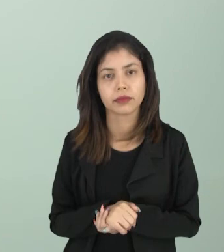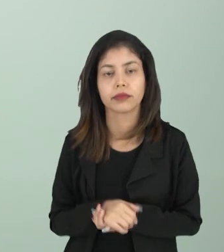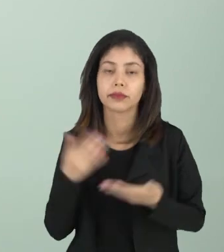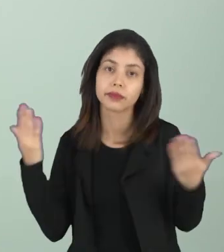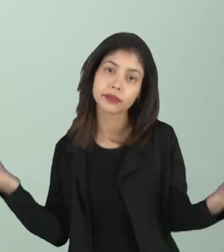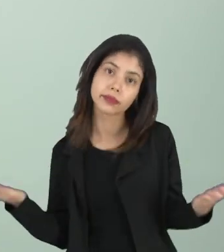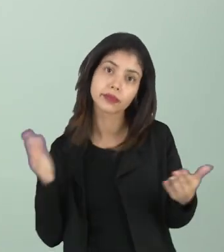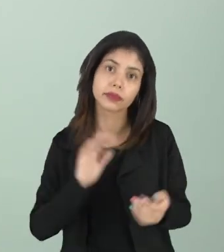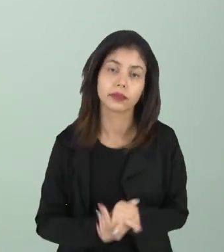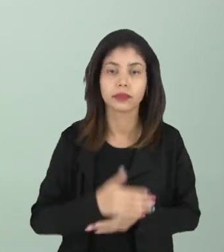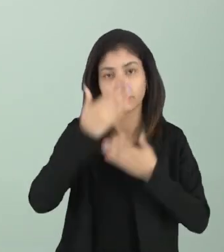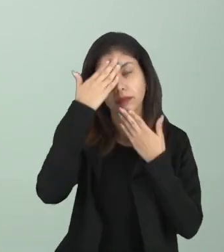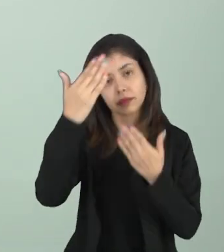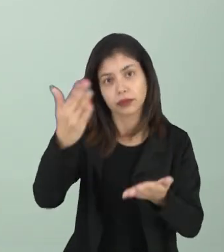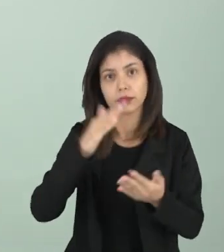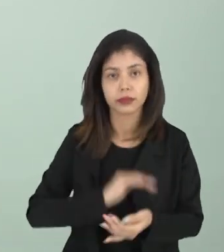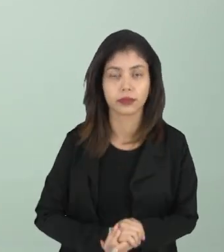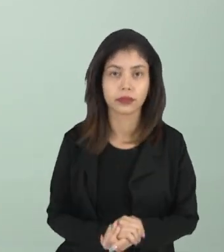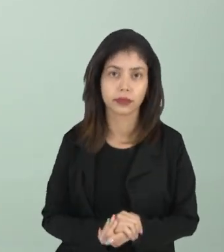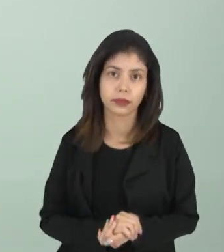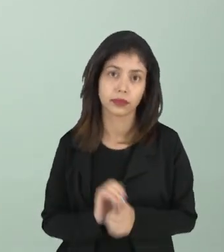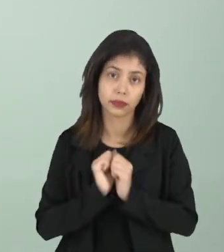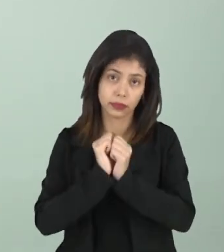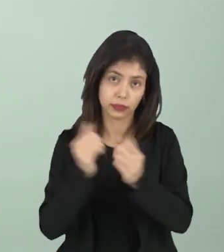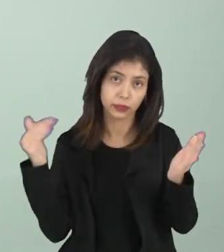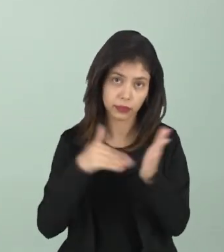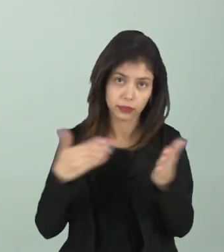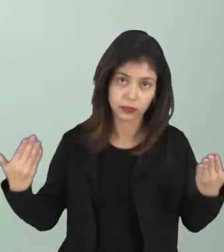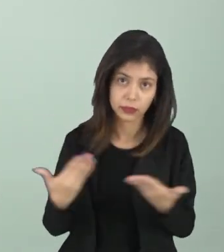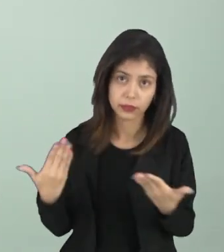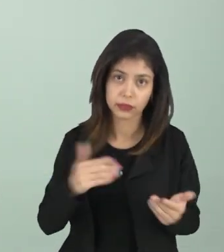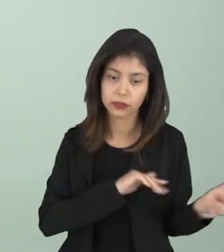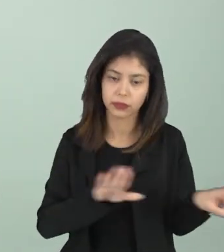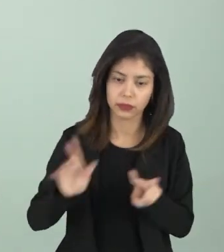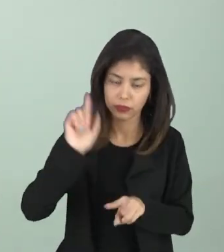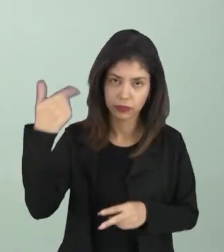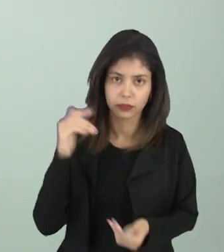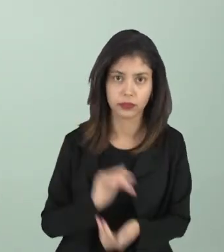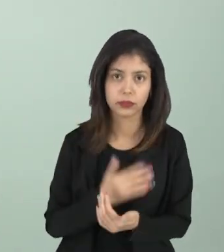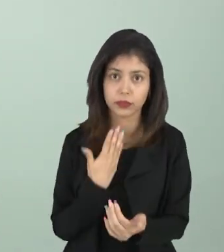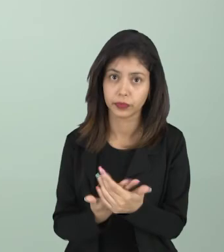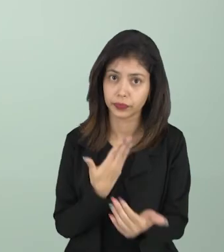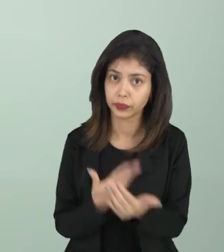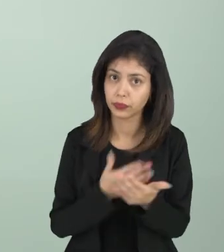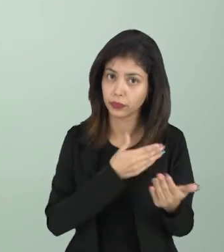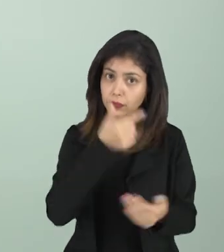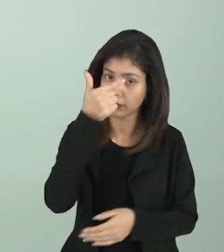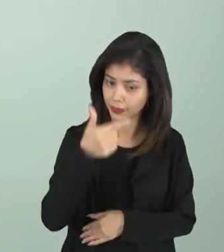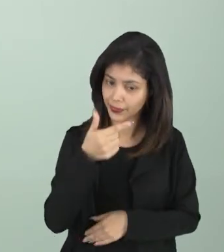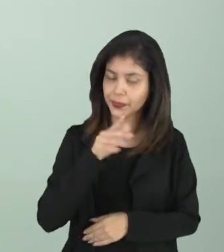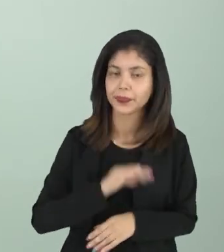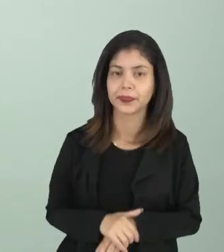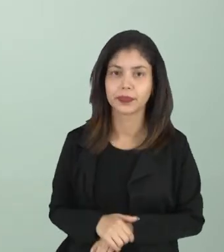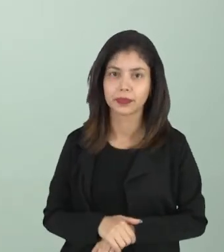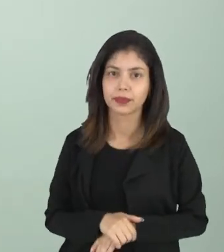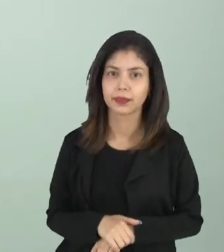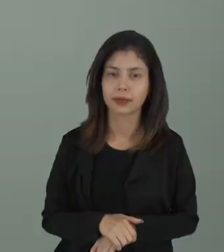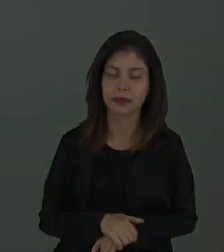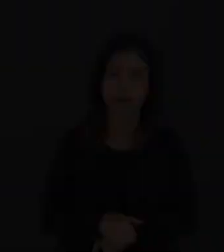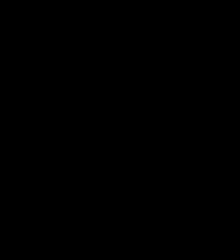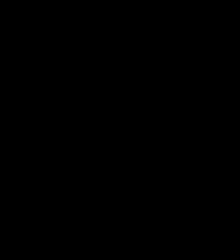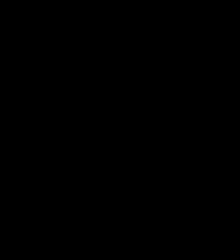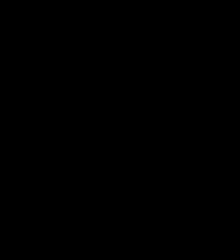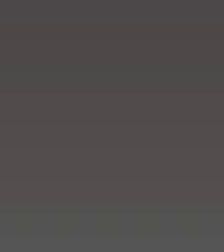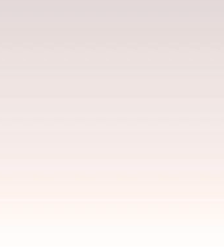E é isso, pessoal. Muito obrigada por estarem comigo até aqui. Até semana que vem com a aula parte 2. See you!